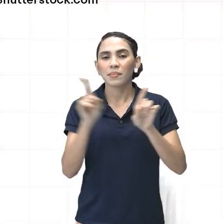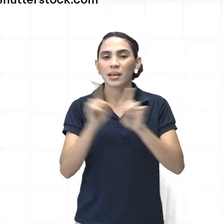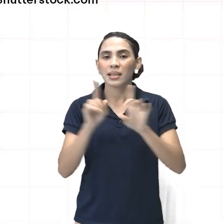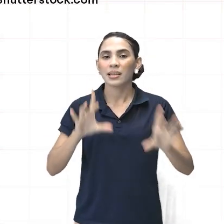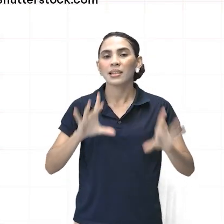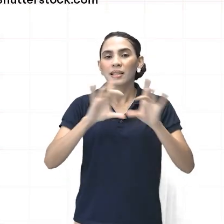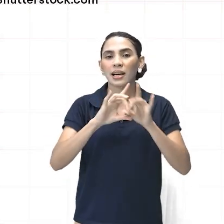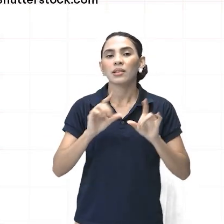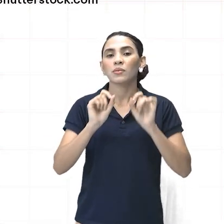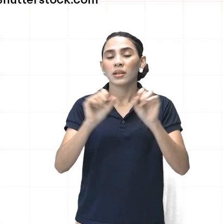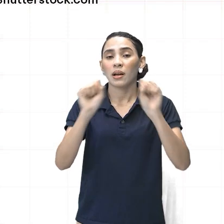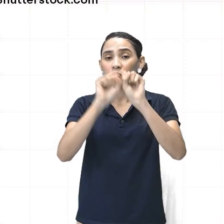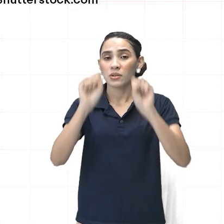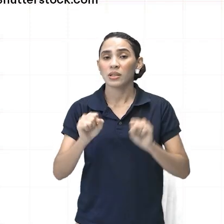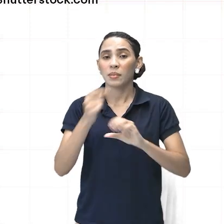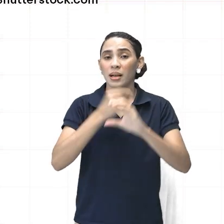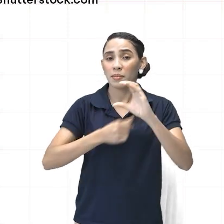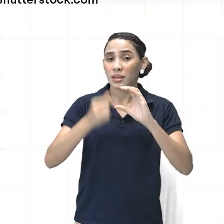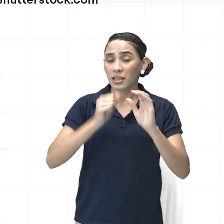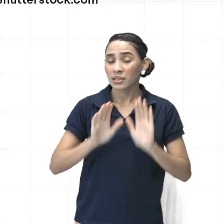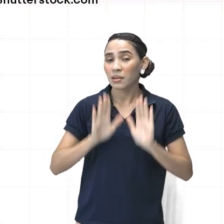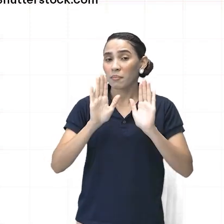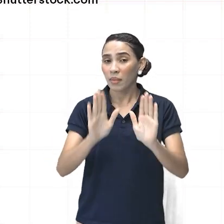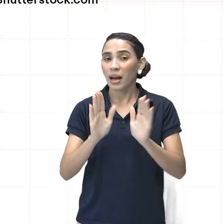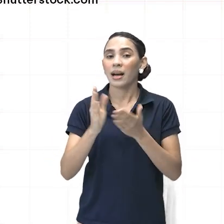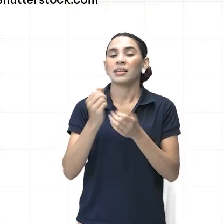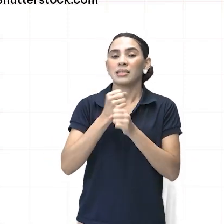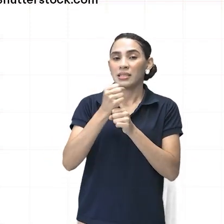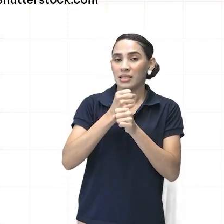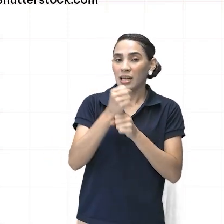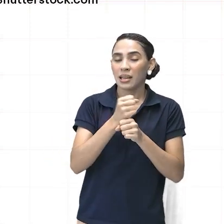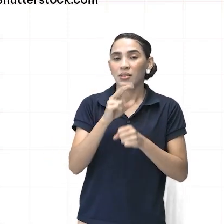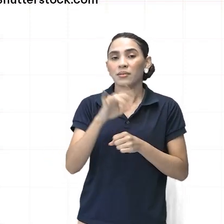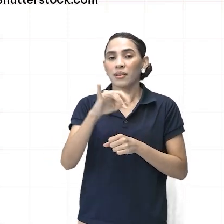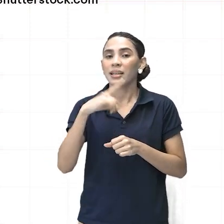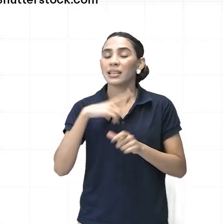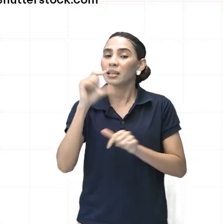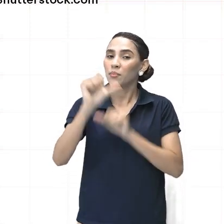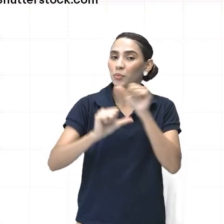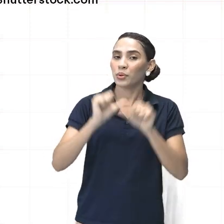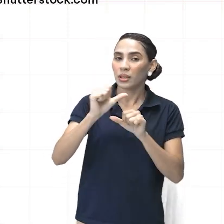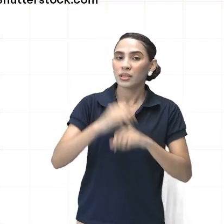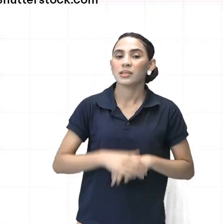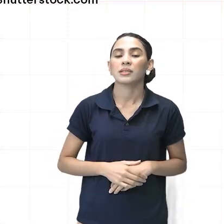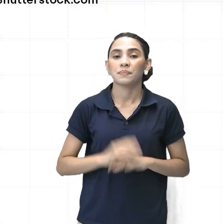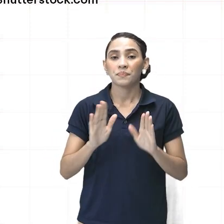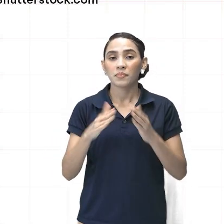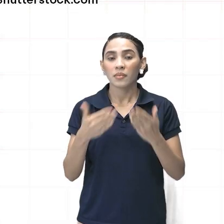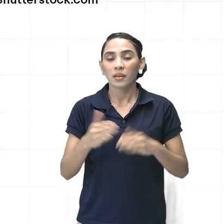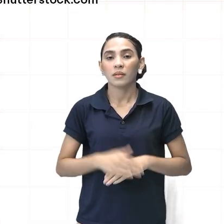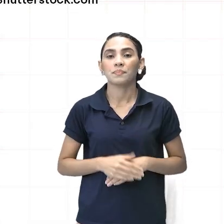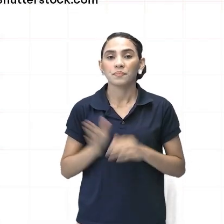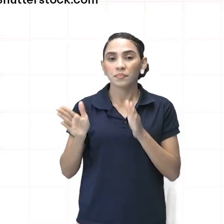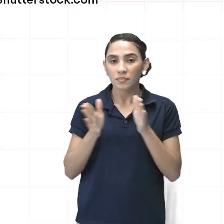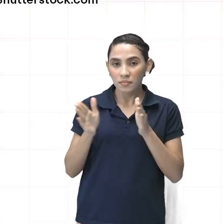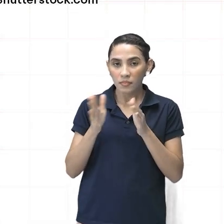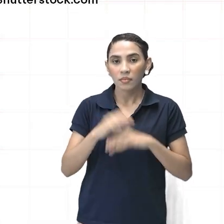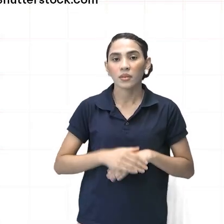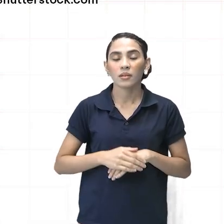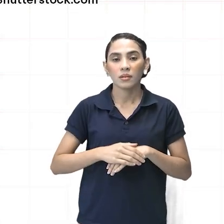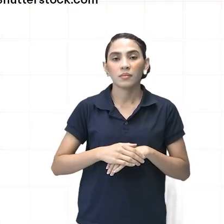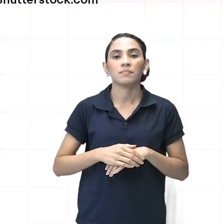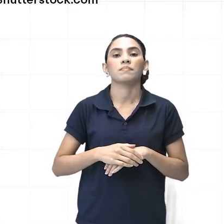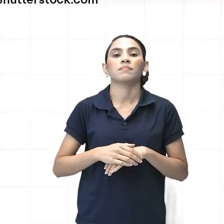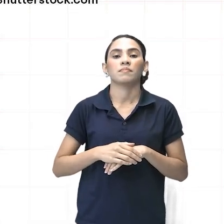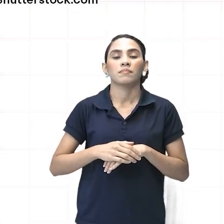ligado ao sistema capitalista. Mas, com o passar dos anos, vai ocorrendo mudanças, né? Então, nesse período da